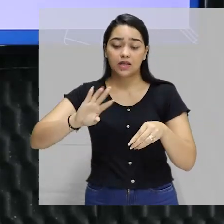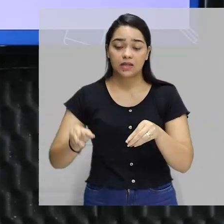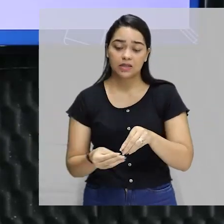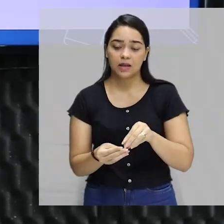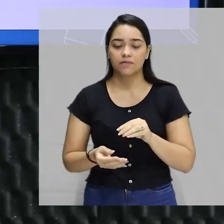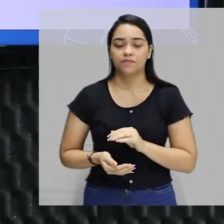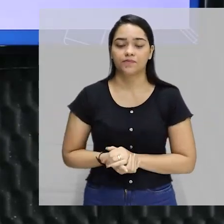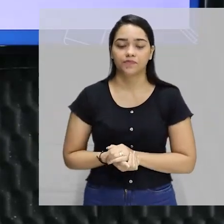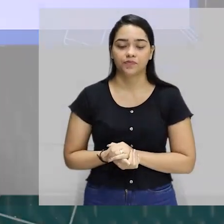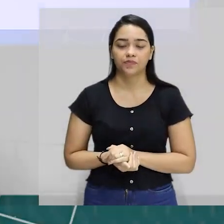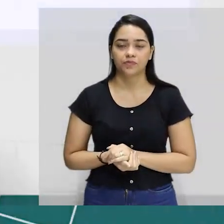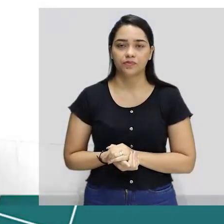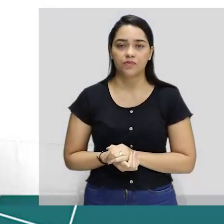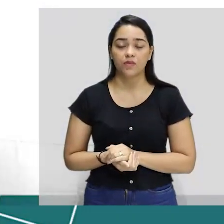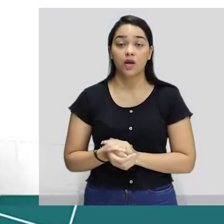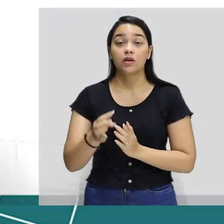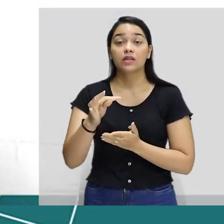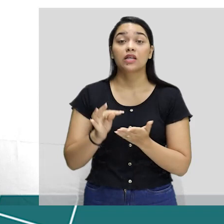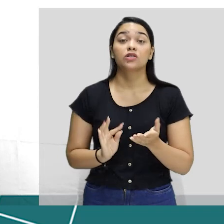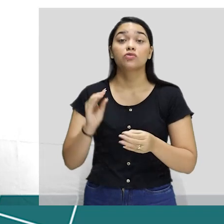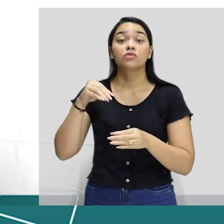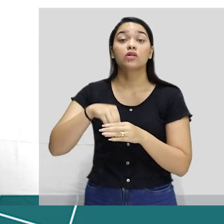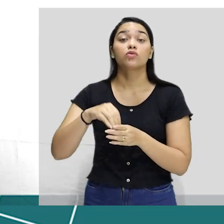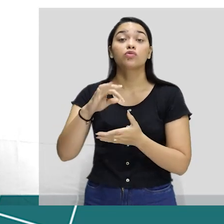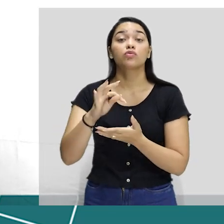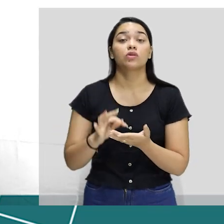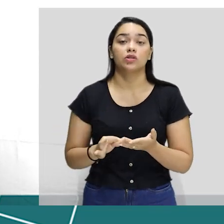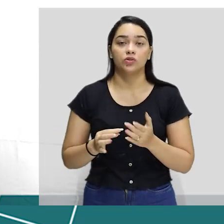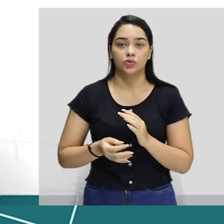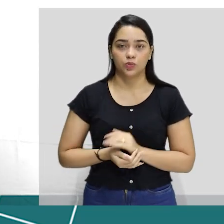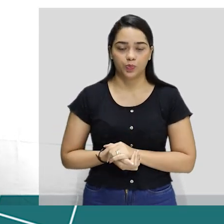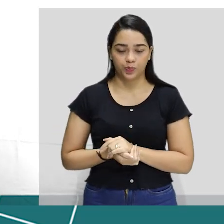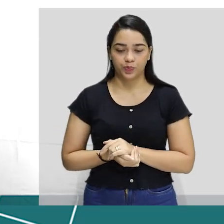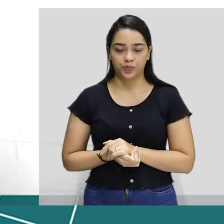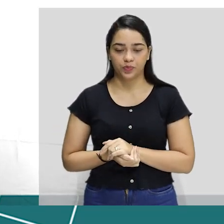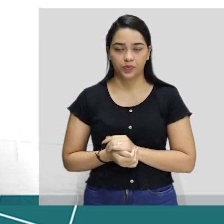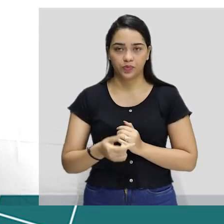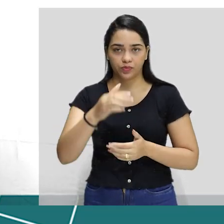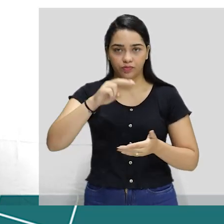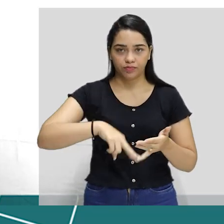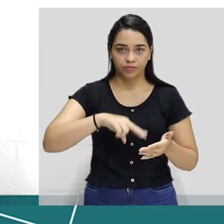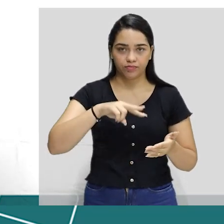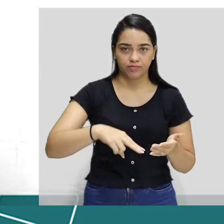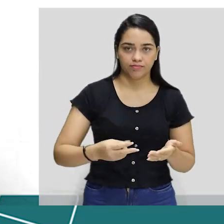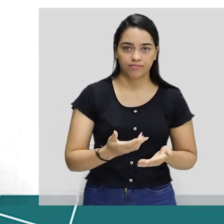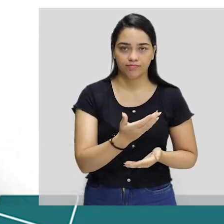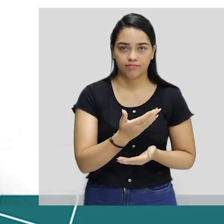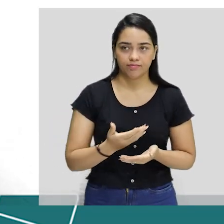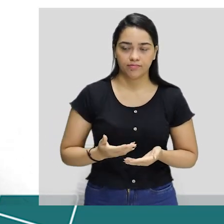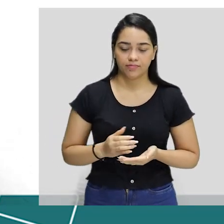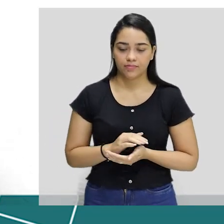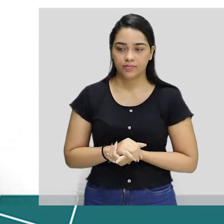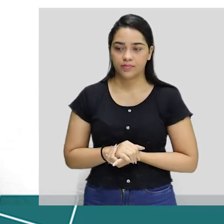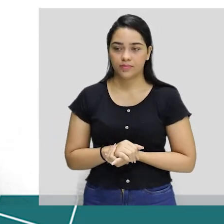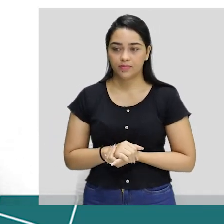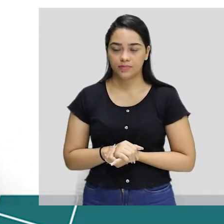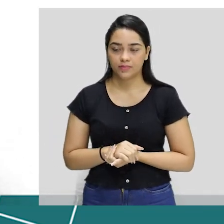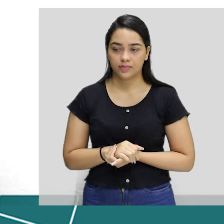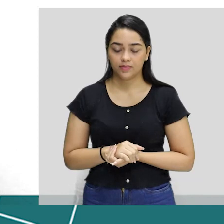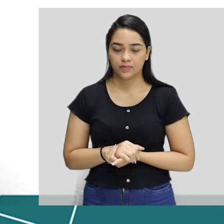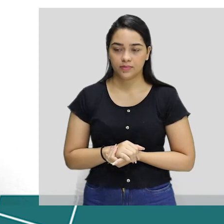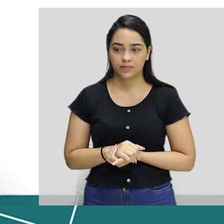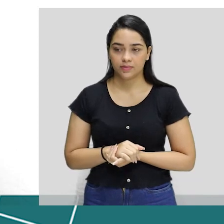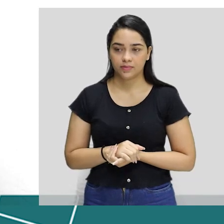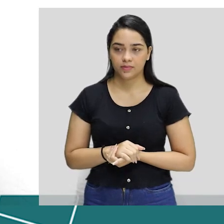acrescentar. A intertextualidade refere-se às relações discursivas entre diferentes